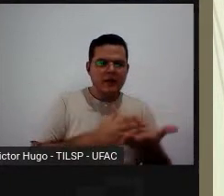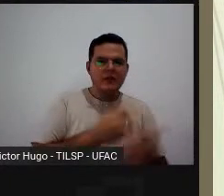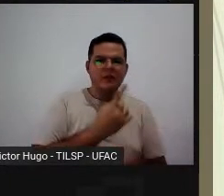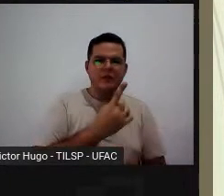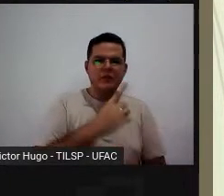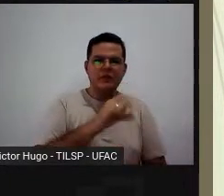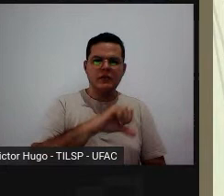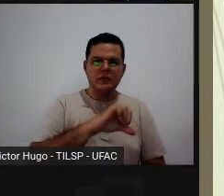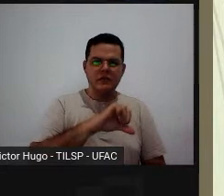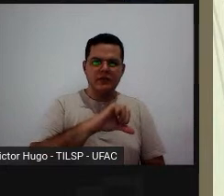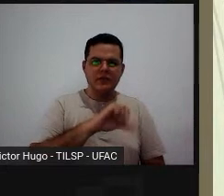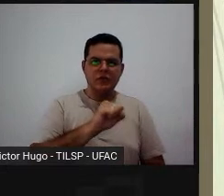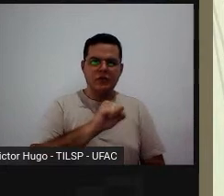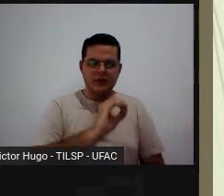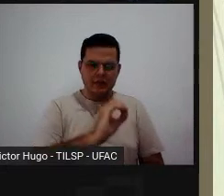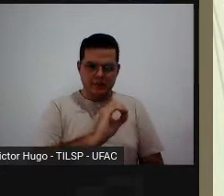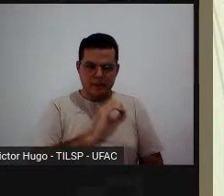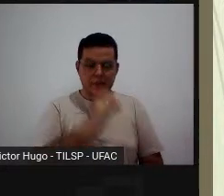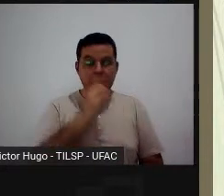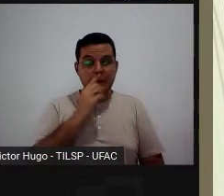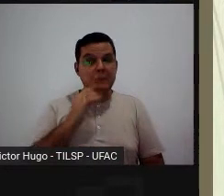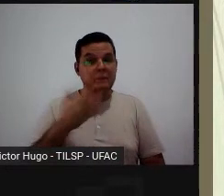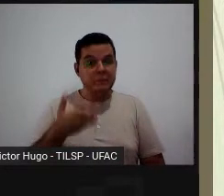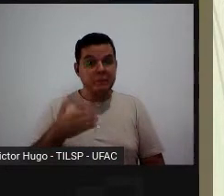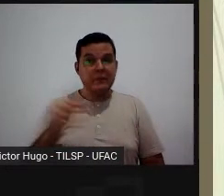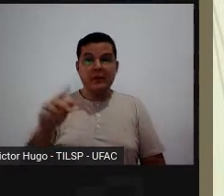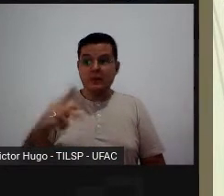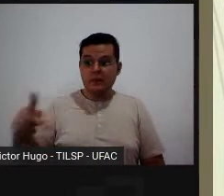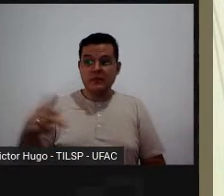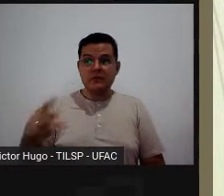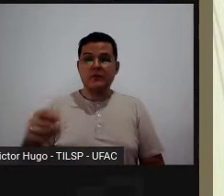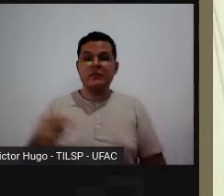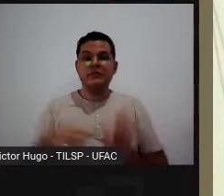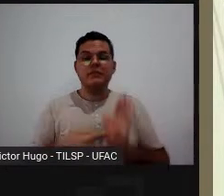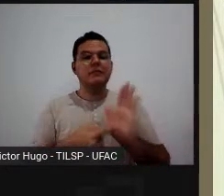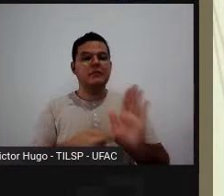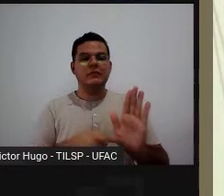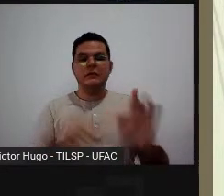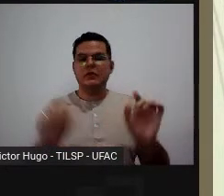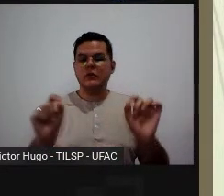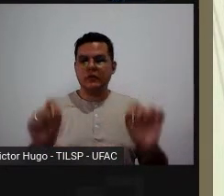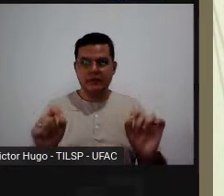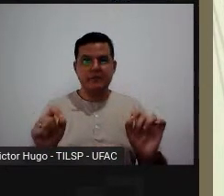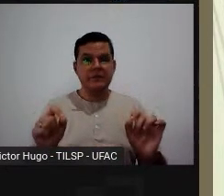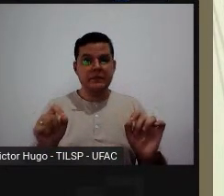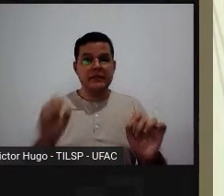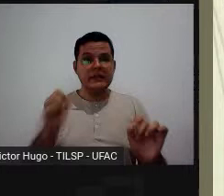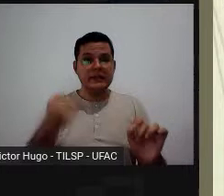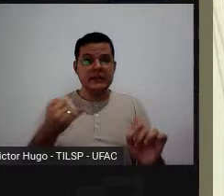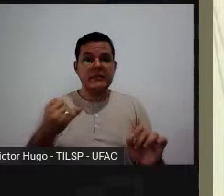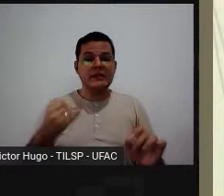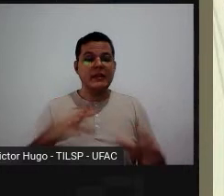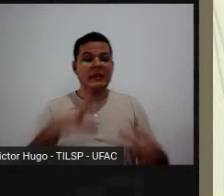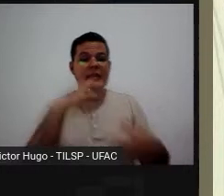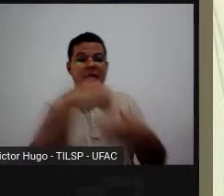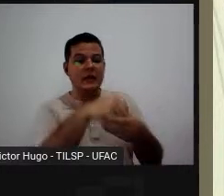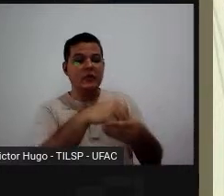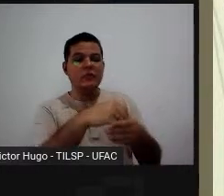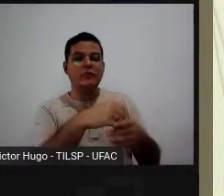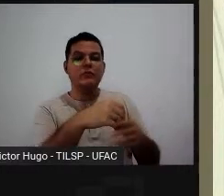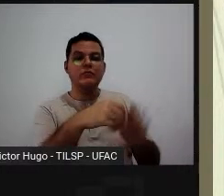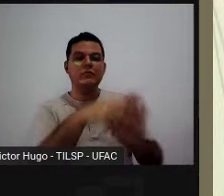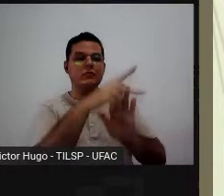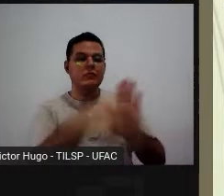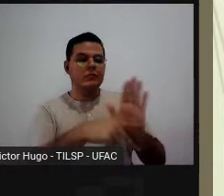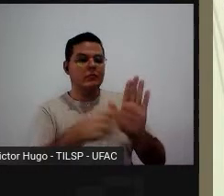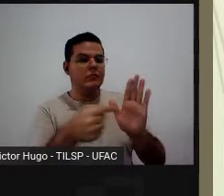o que a professora considera ser, de fato, a gente encontra no plano de curso. nós vamos ver um